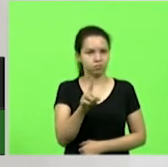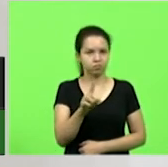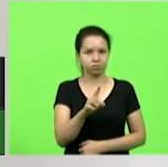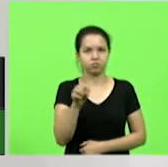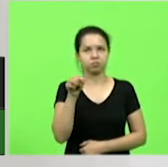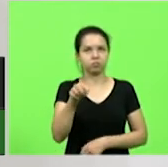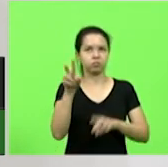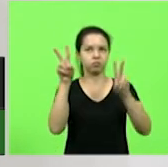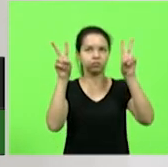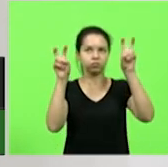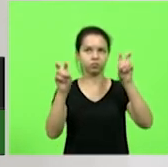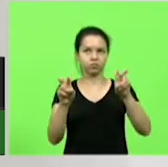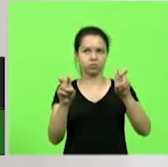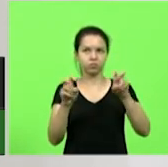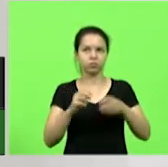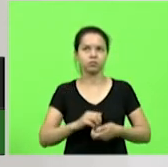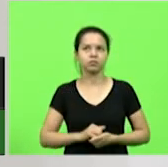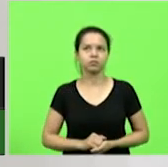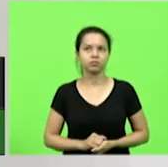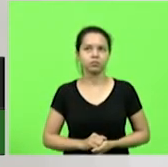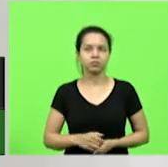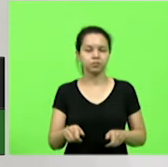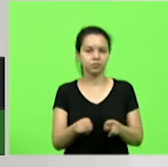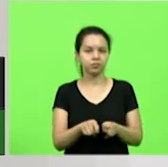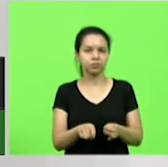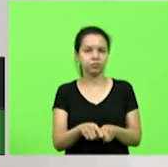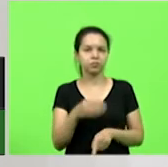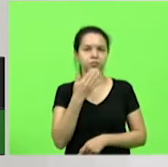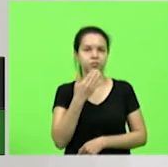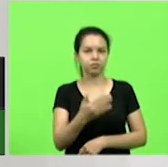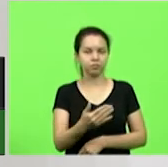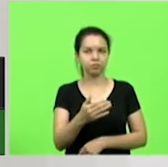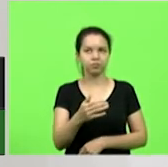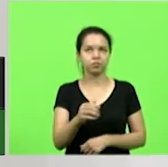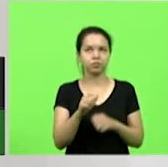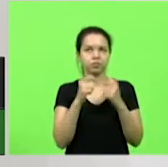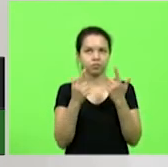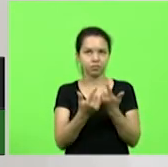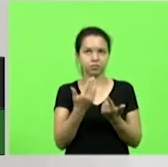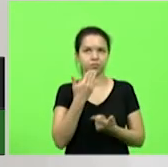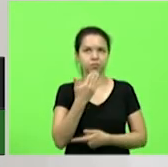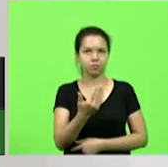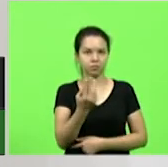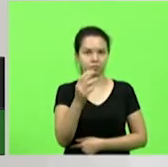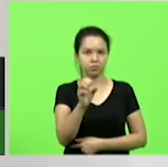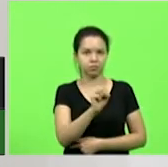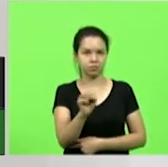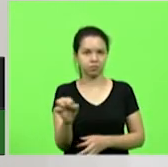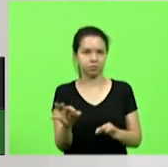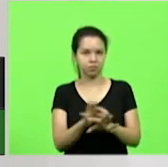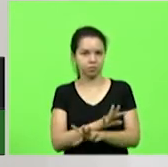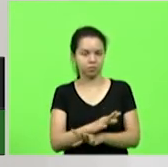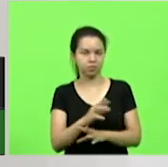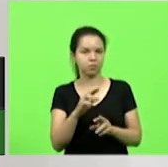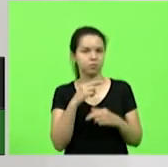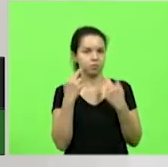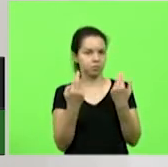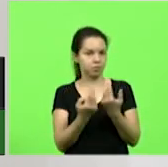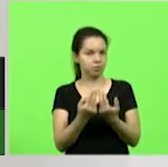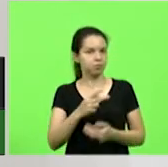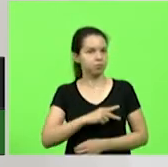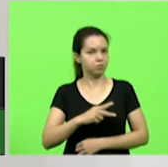pauta. Eu requeri também, já na LESC, peço 30 segundos para concluir, uma audiência pública para que possamos